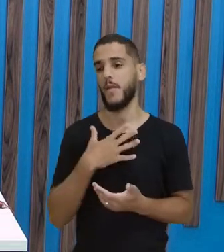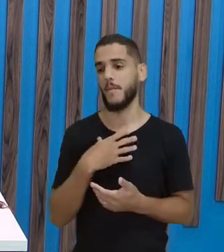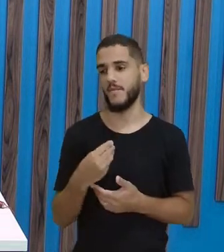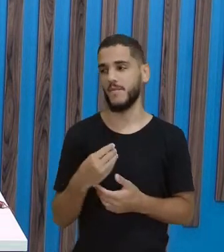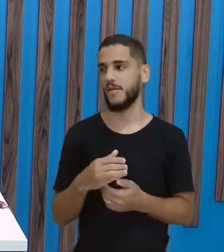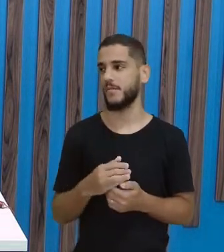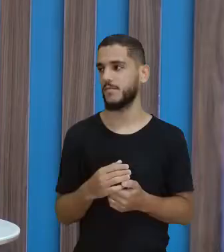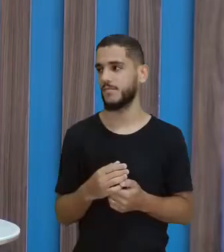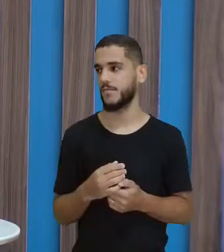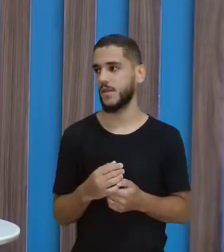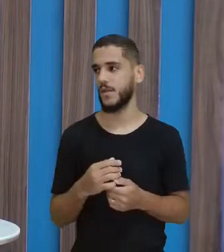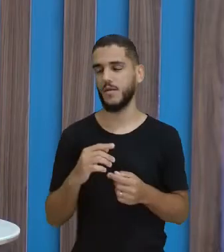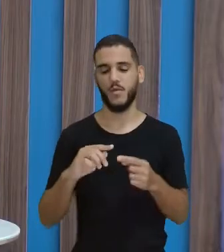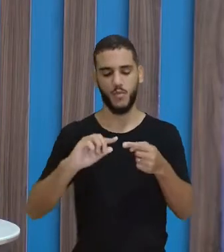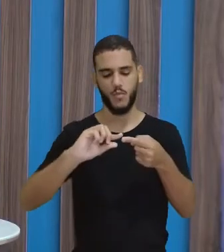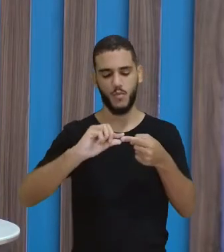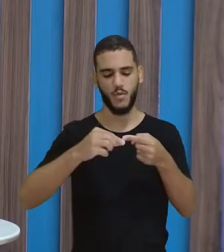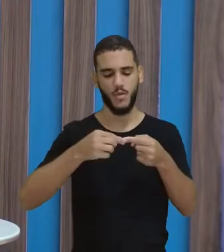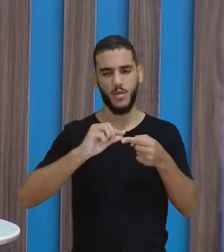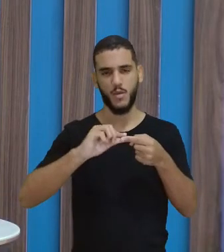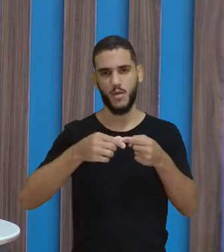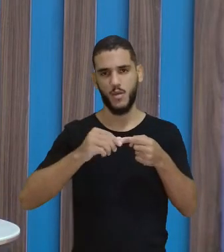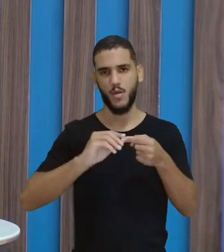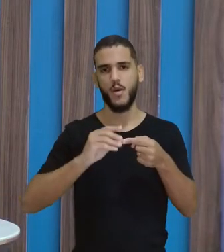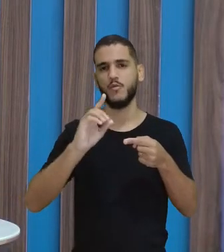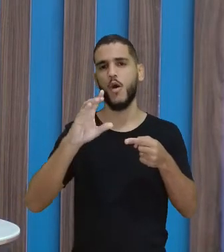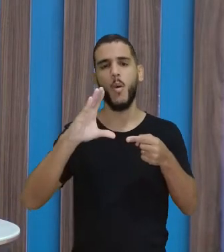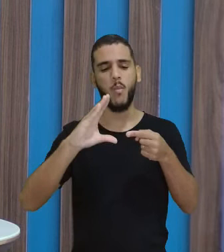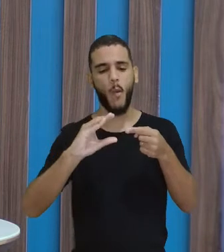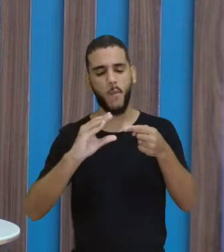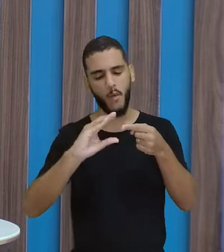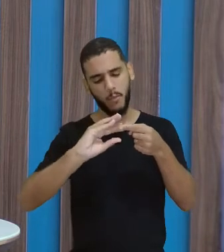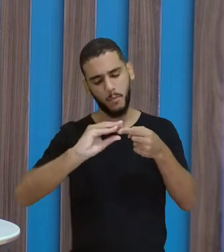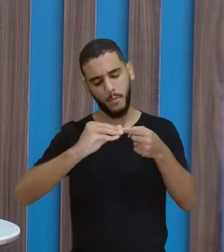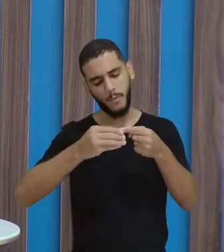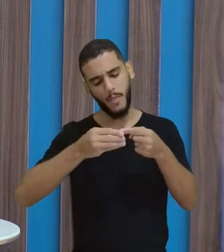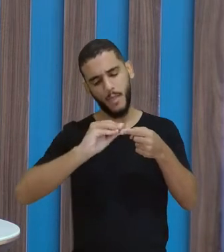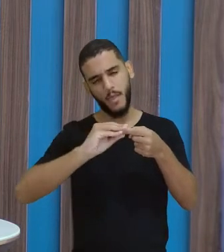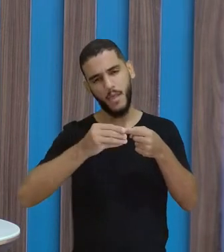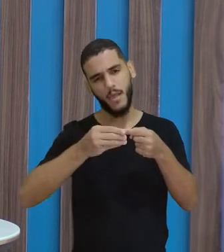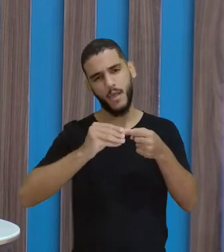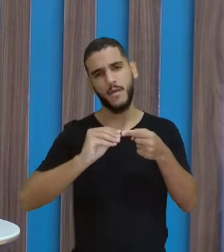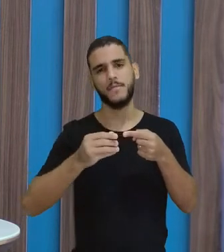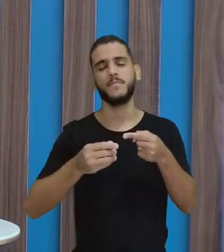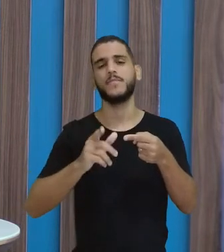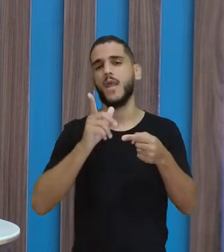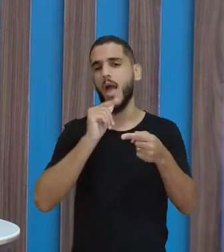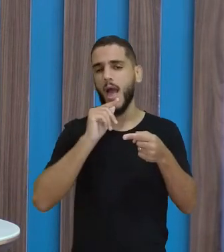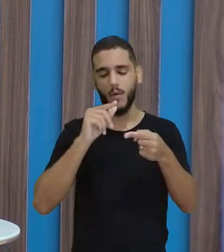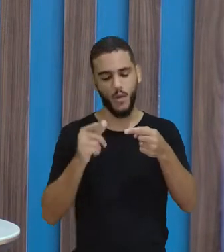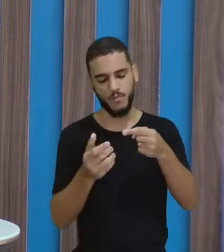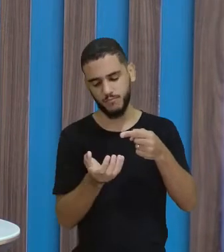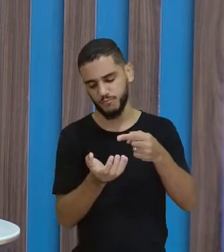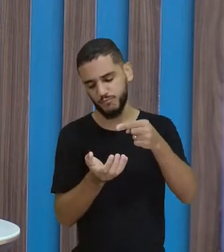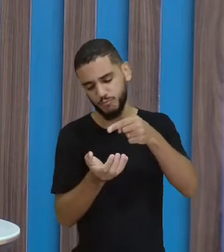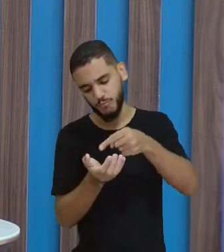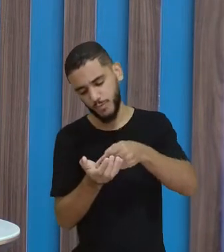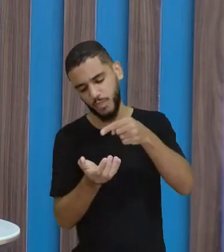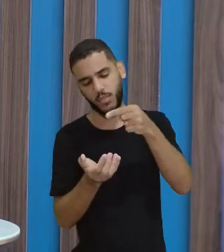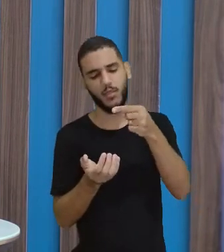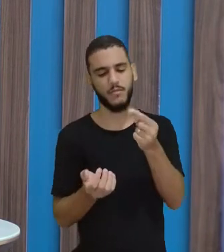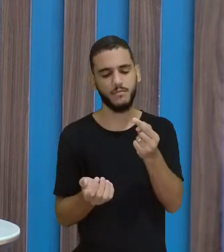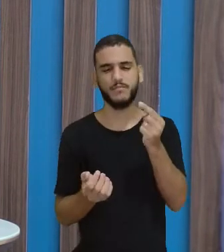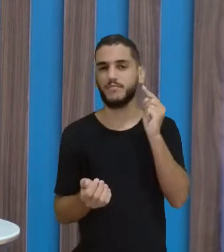Eu envolvo meu dedo com algodão. Olha aí, tá vendo? E aí Uma molho, dica. não é o algodão. Isso.